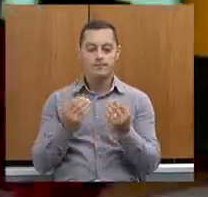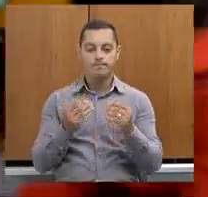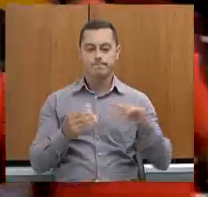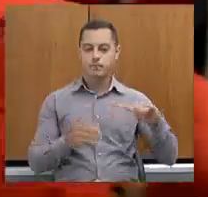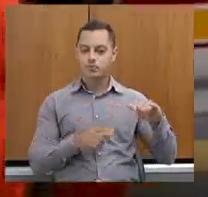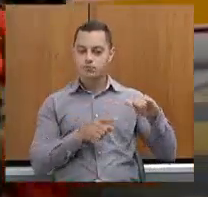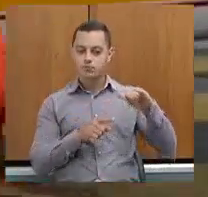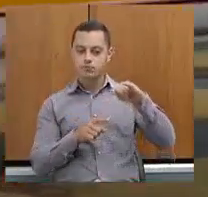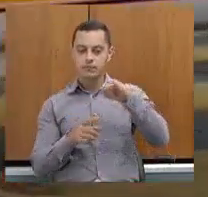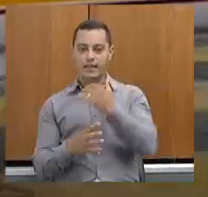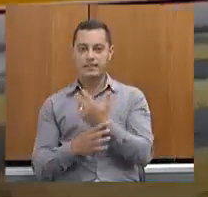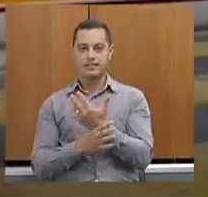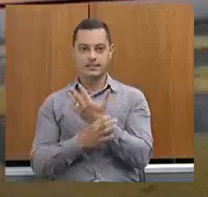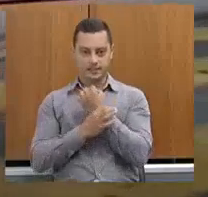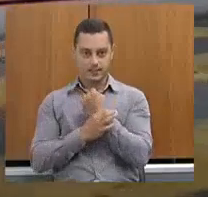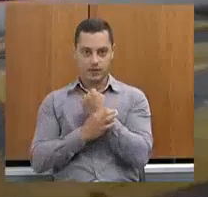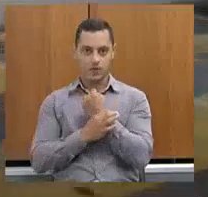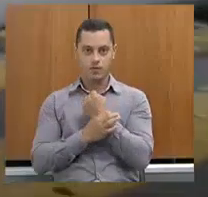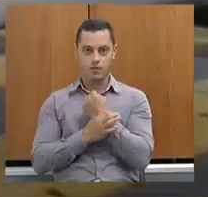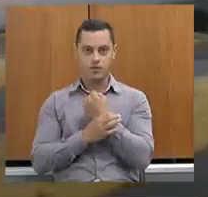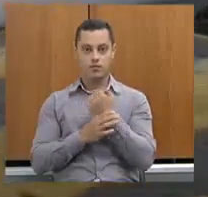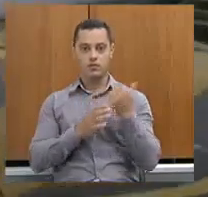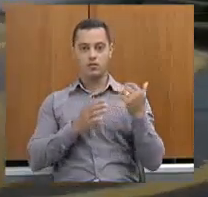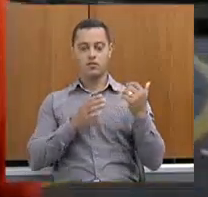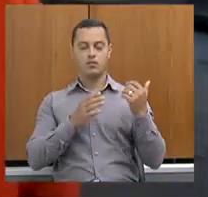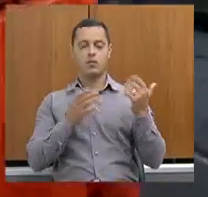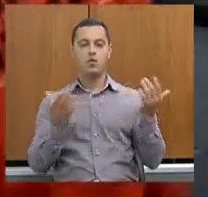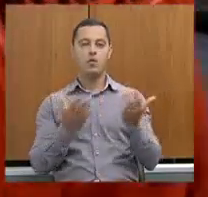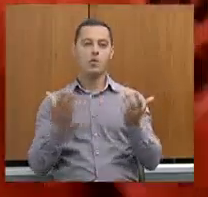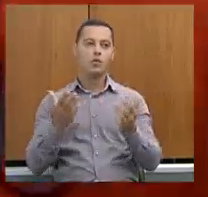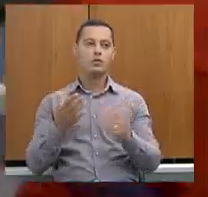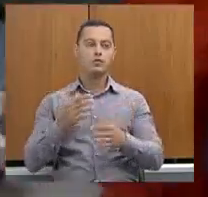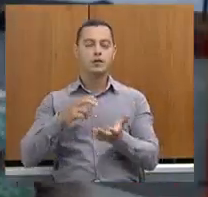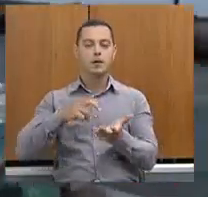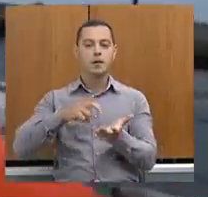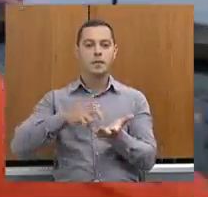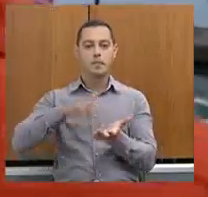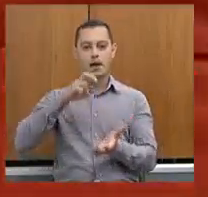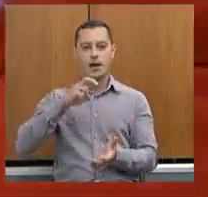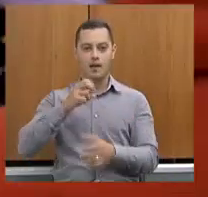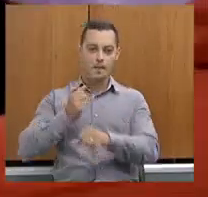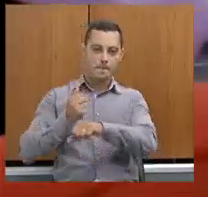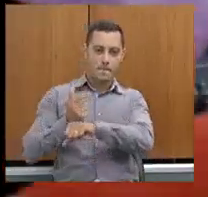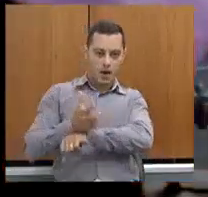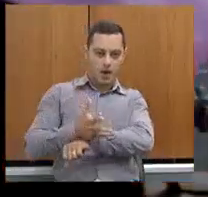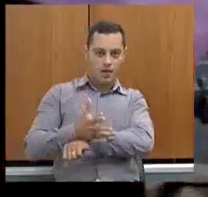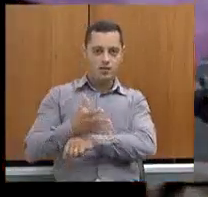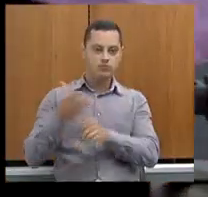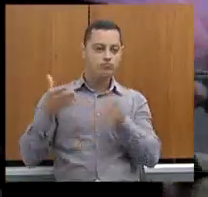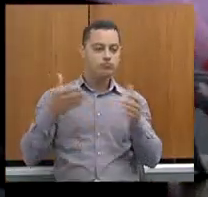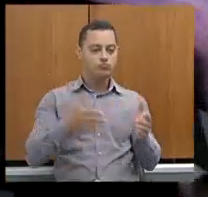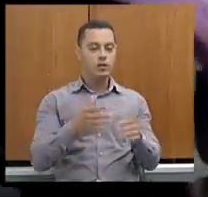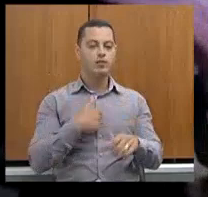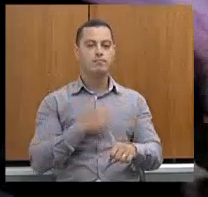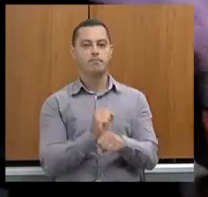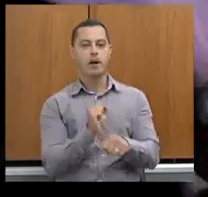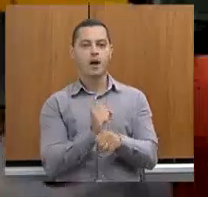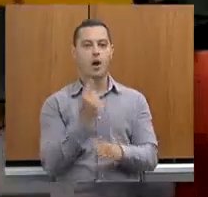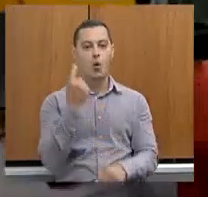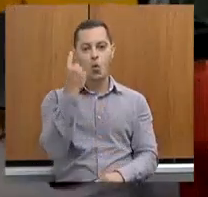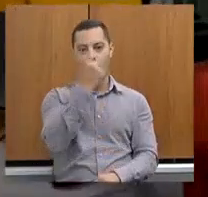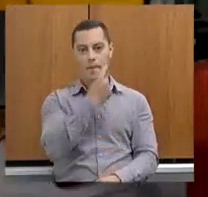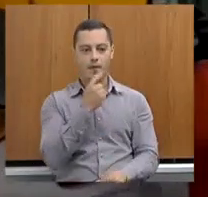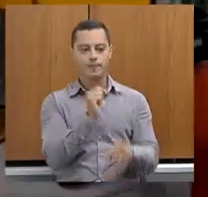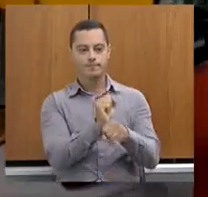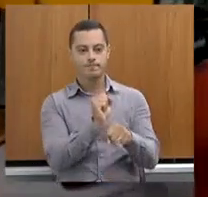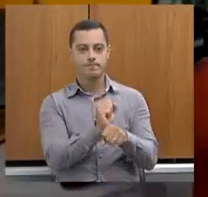nós tivemos Chegamos no hospital hoje Sofia Feldman por volta de 3:30 da manhã e fiquei quase uma hora lá porque nós fizemos